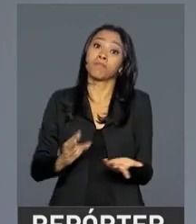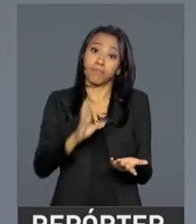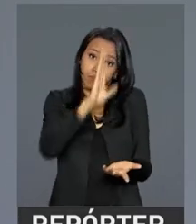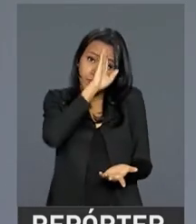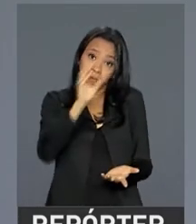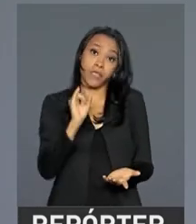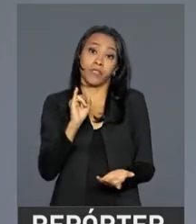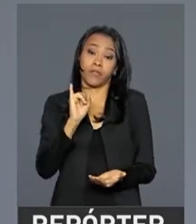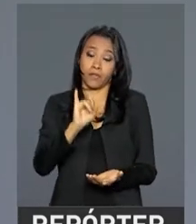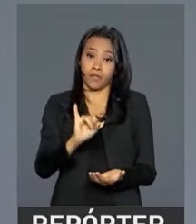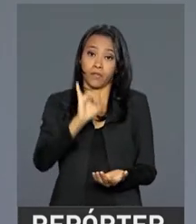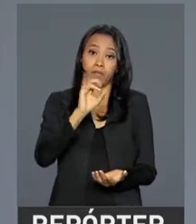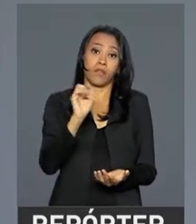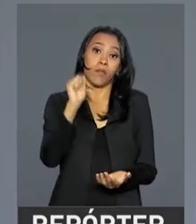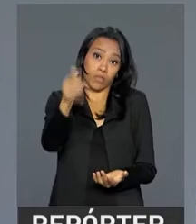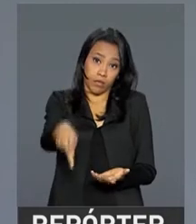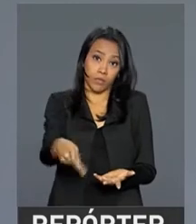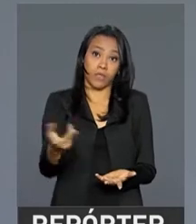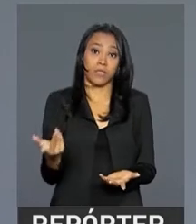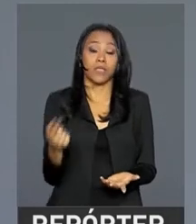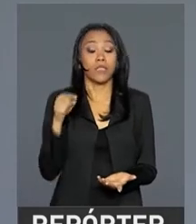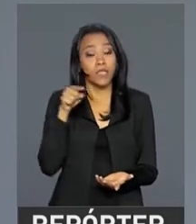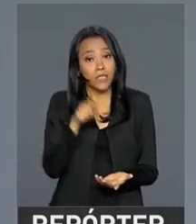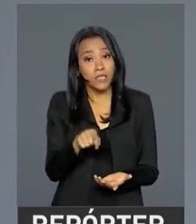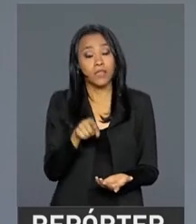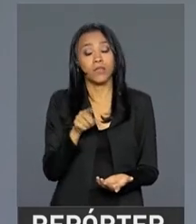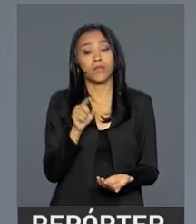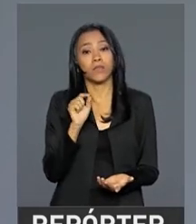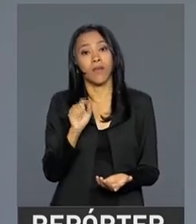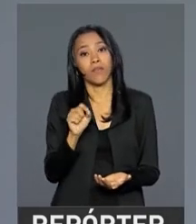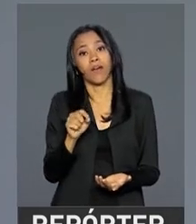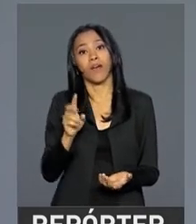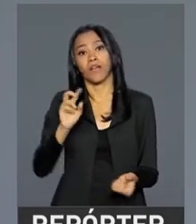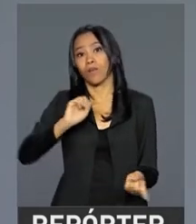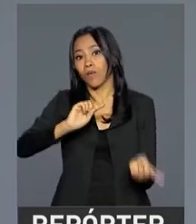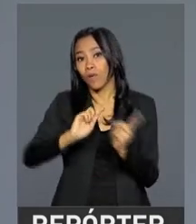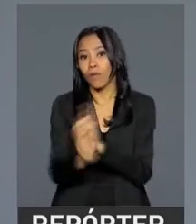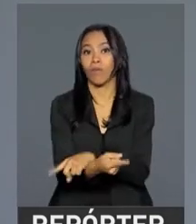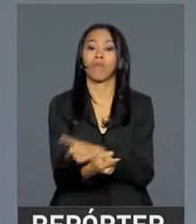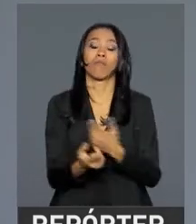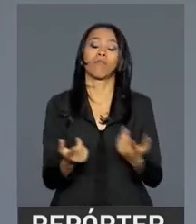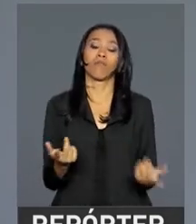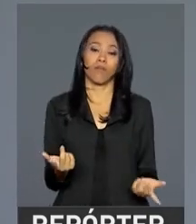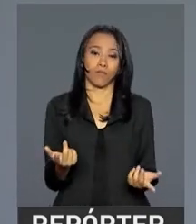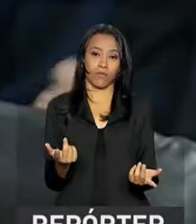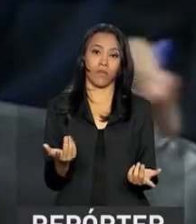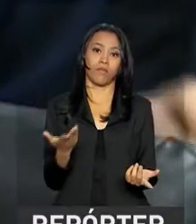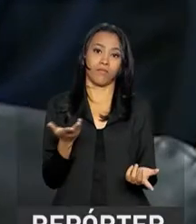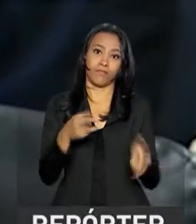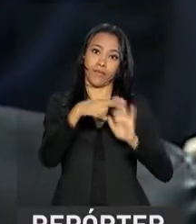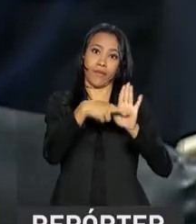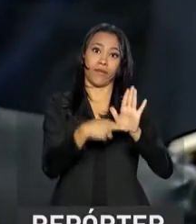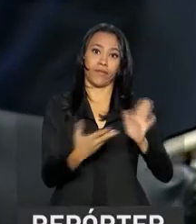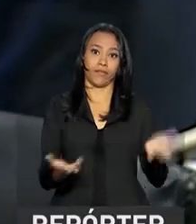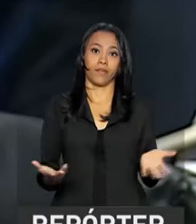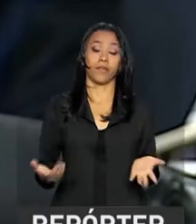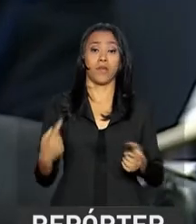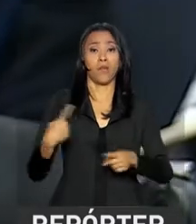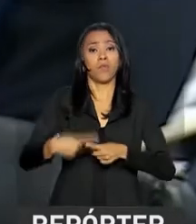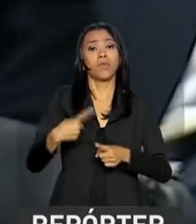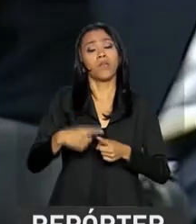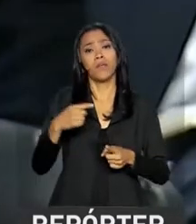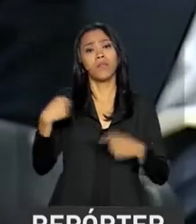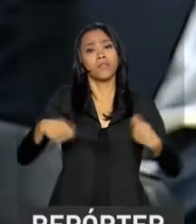então ele vai exatamente no sentido oposto aquilo que diz a regra de ouro porque nós temos que tratar